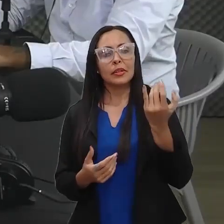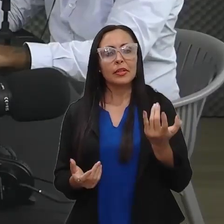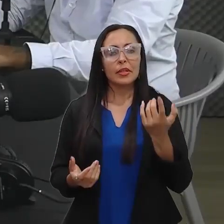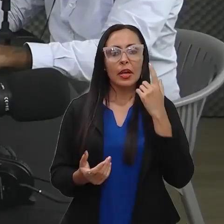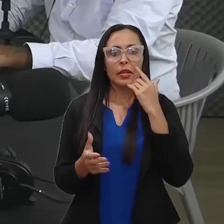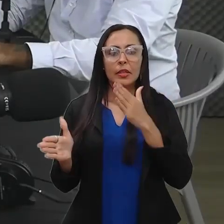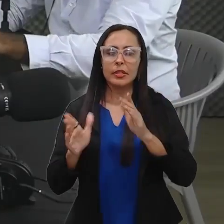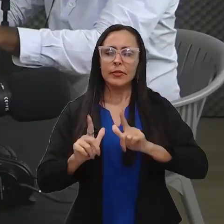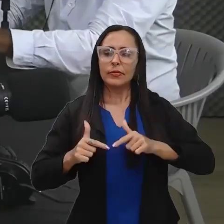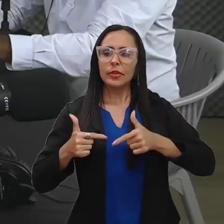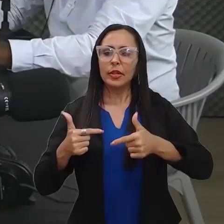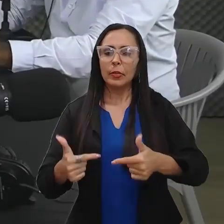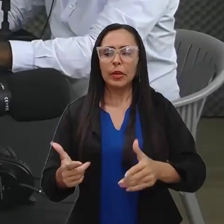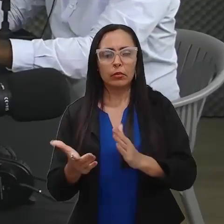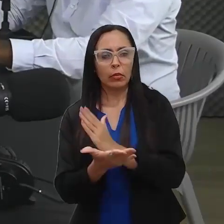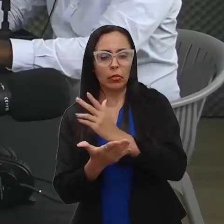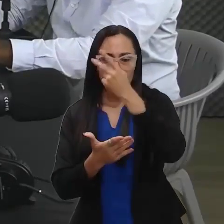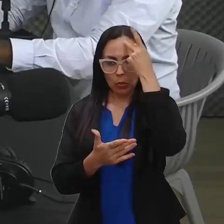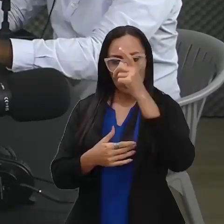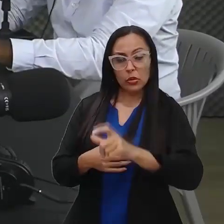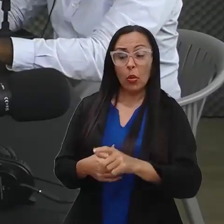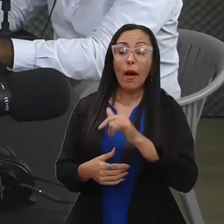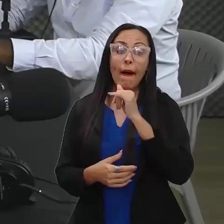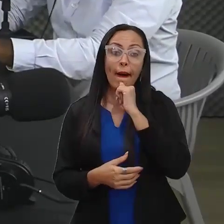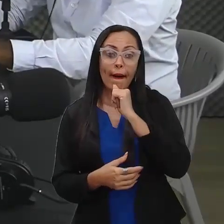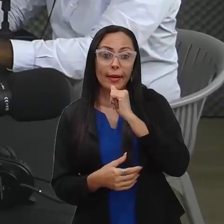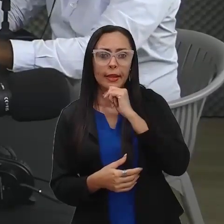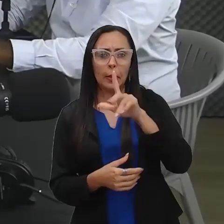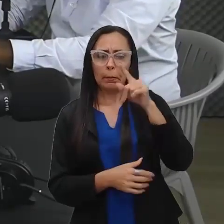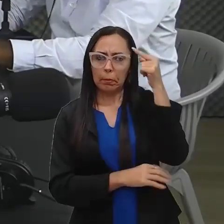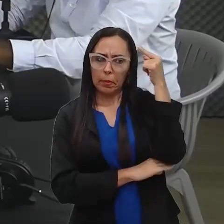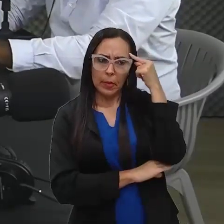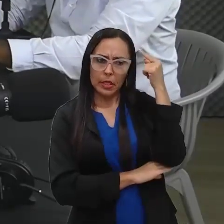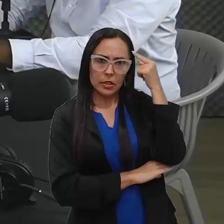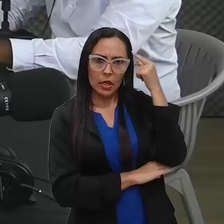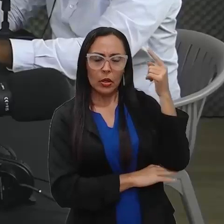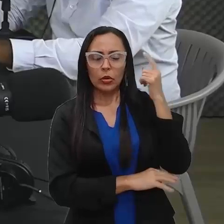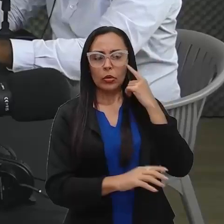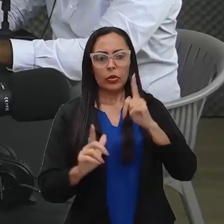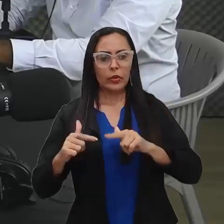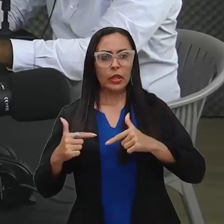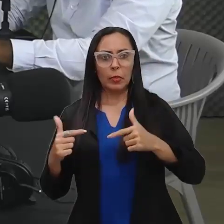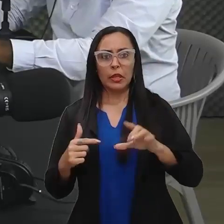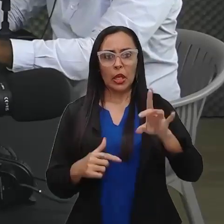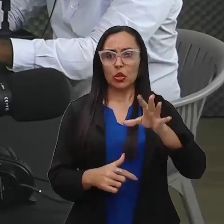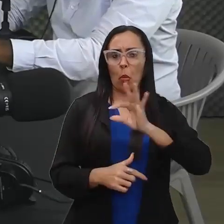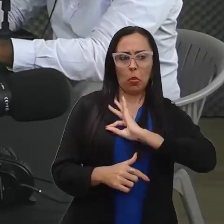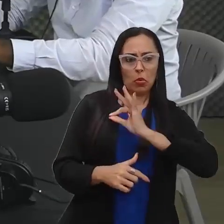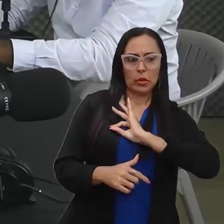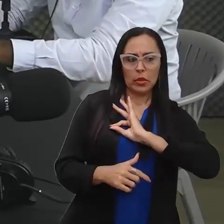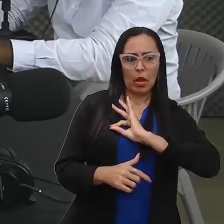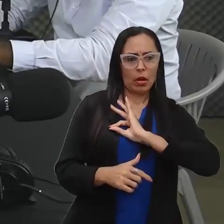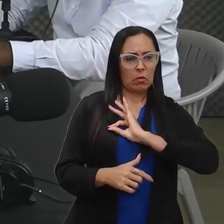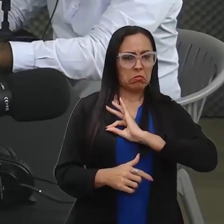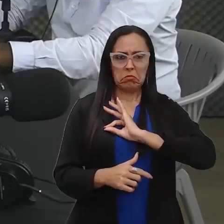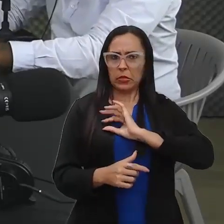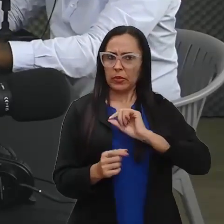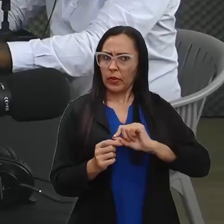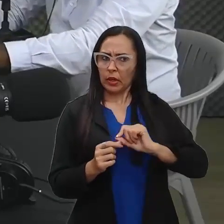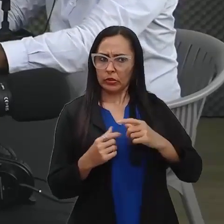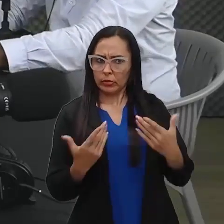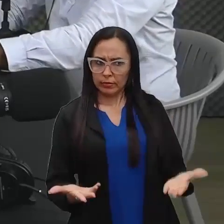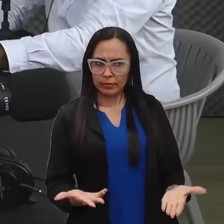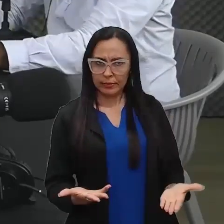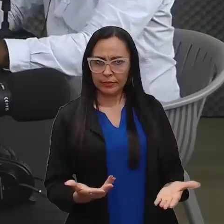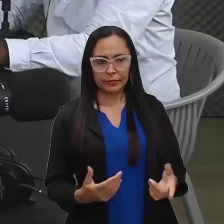nesse enfrentamento? Porque algumas pessoas ainda estão aí pensando que a rede de enfrentamento é só polícia. É só polícia que faz rede de